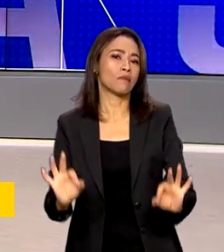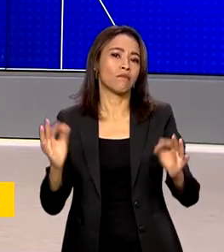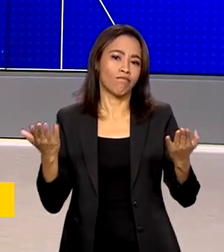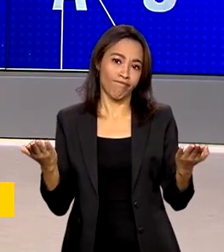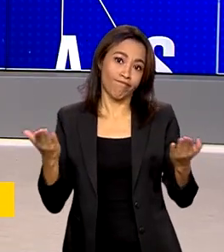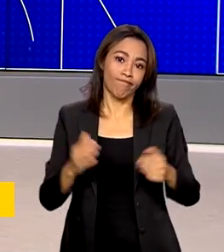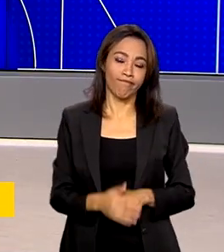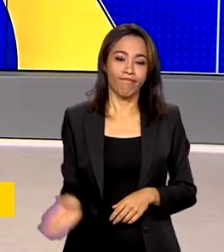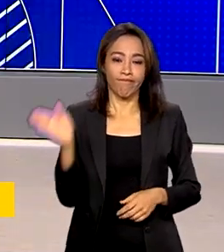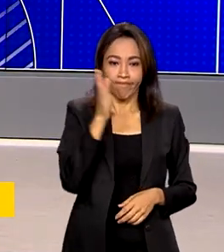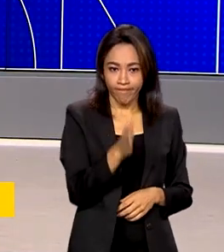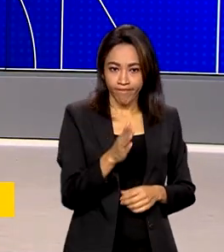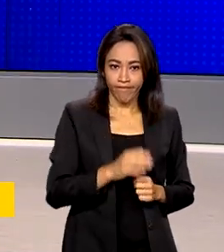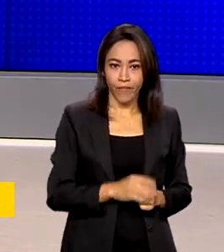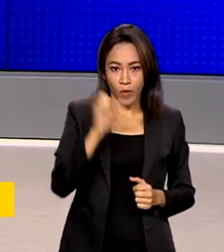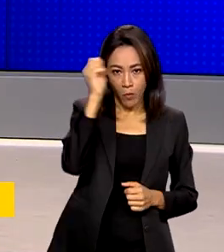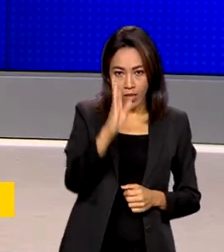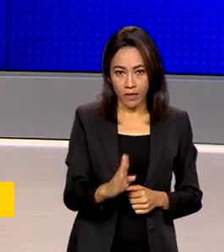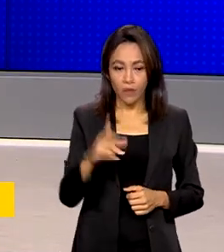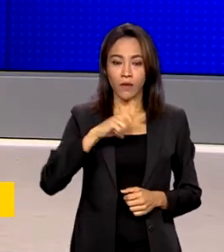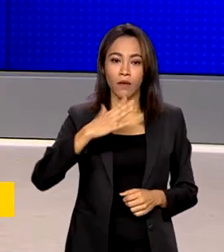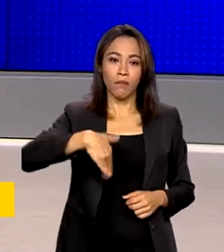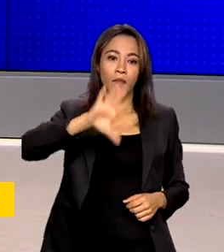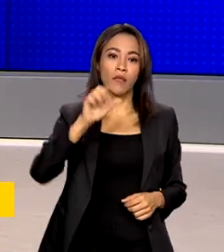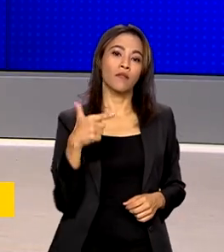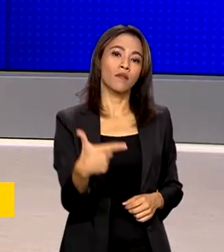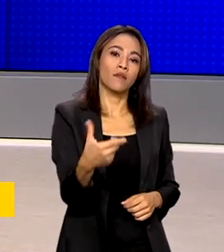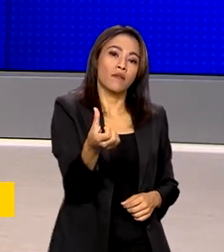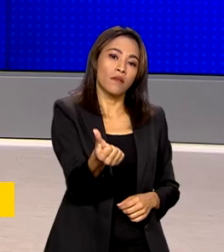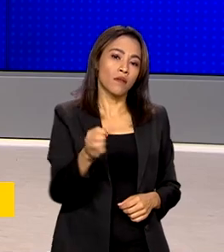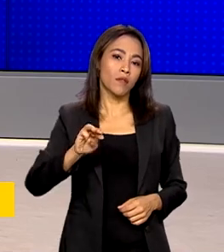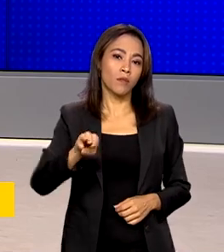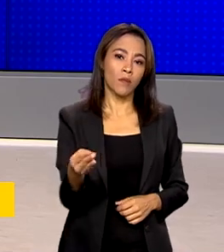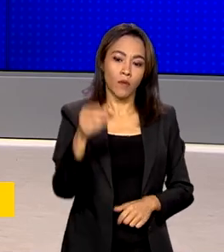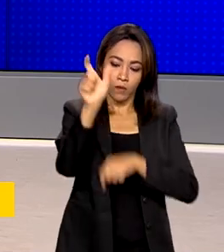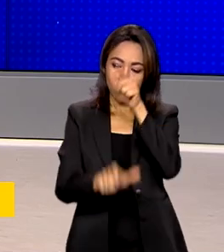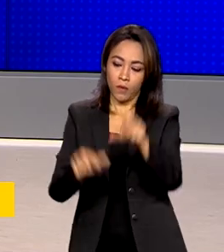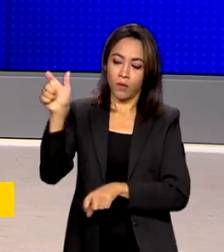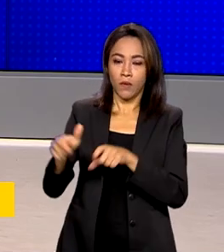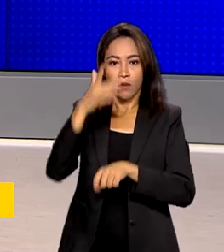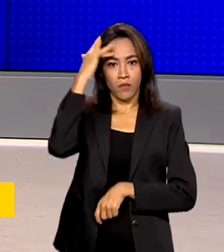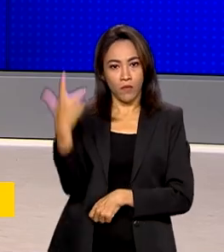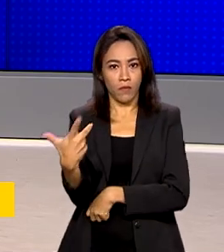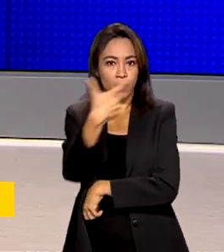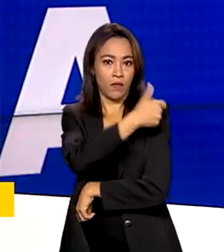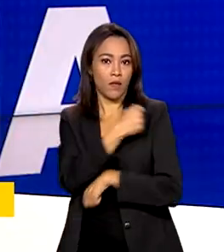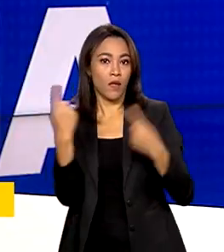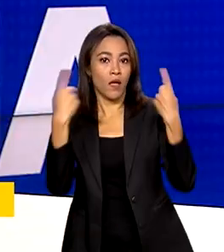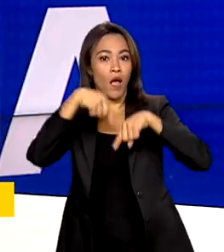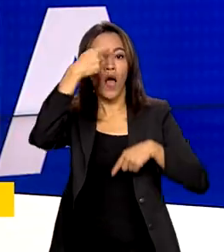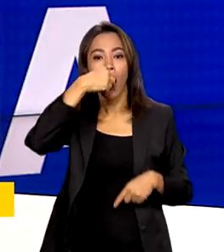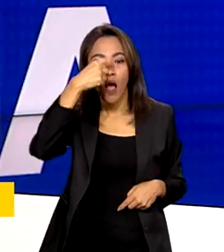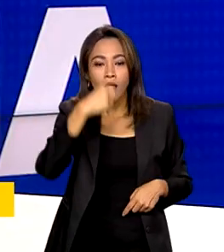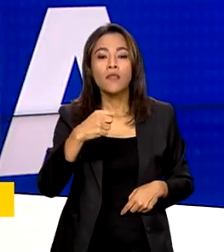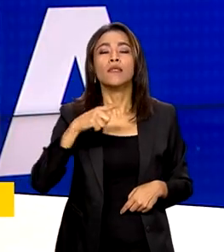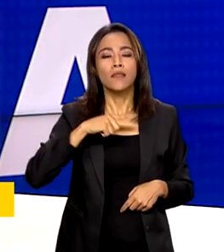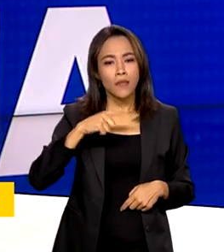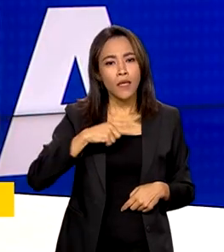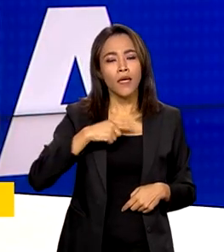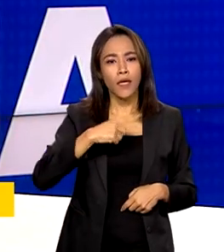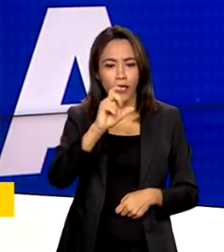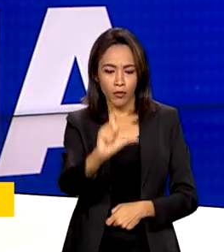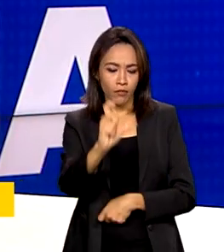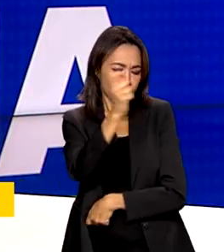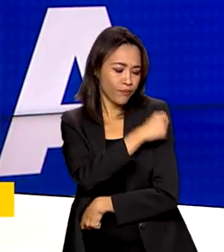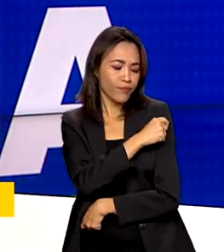O Brasil tem mais de 26 milhões de pessoas vacinadas contra a gripe. O imunizante está disponível em todos os